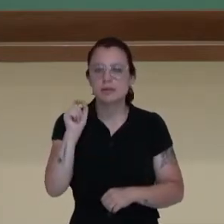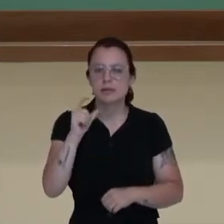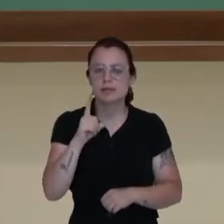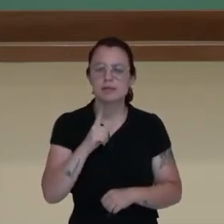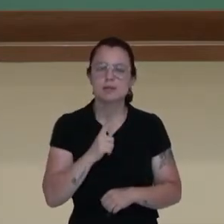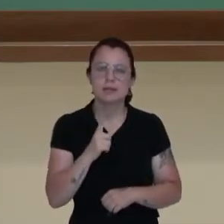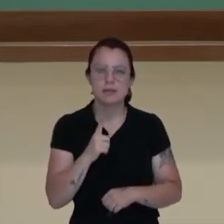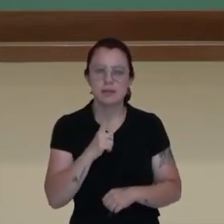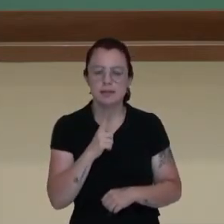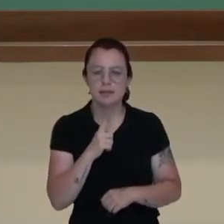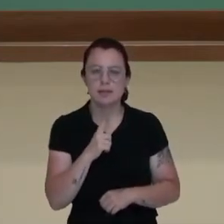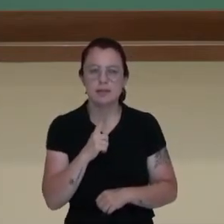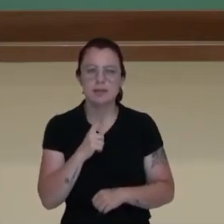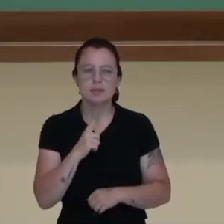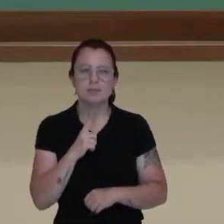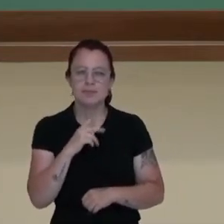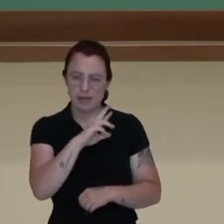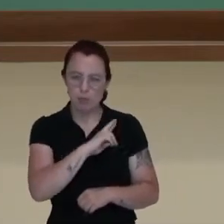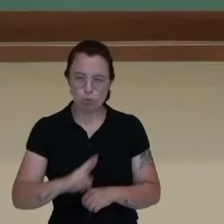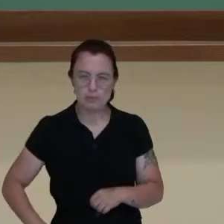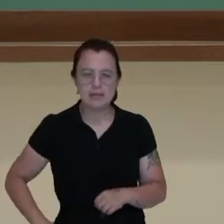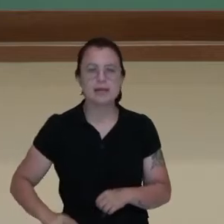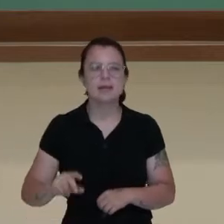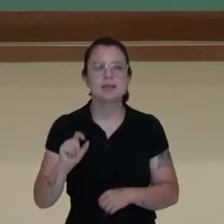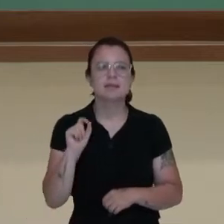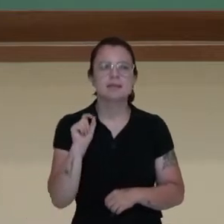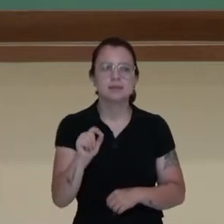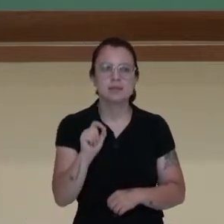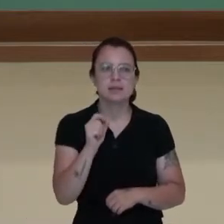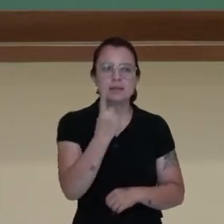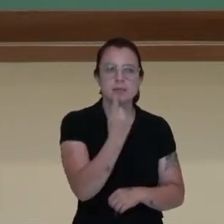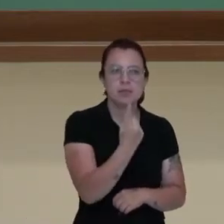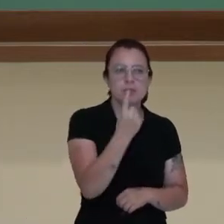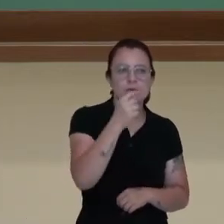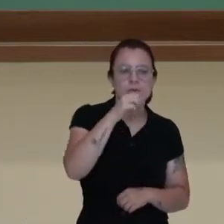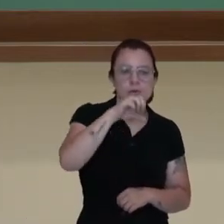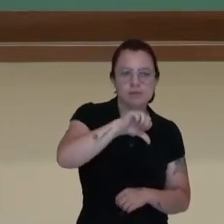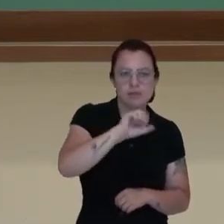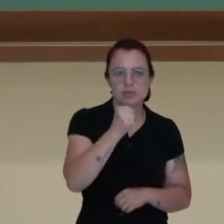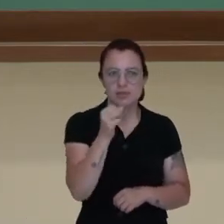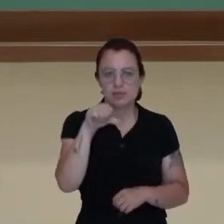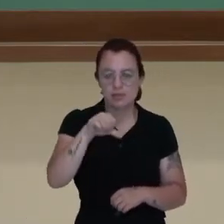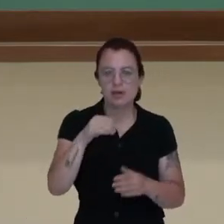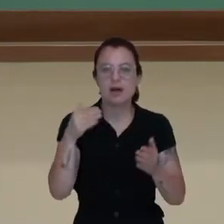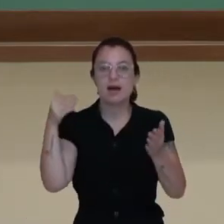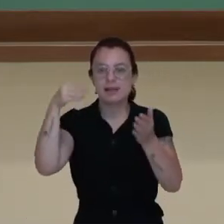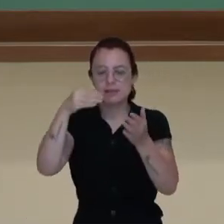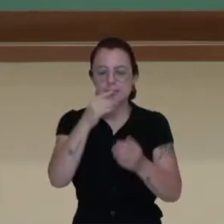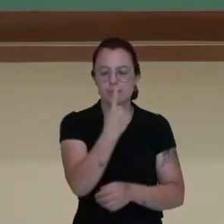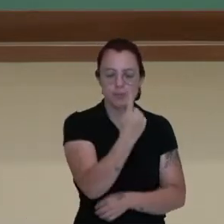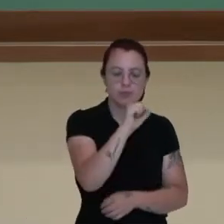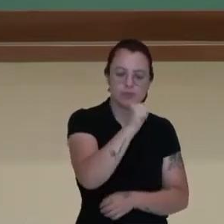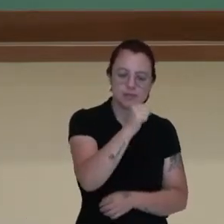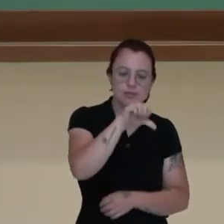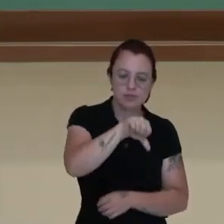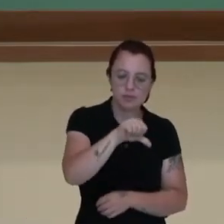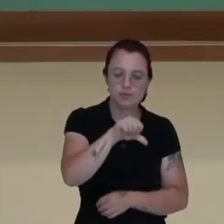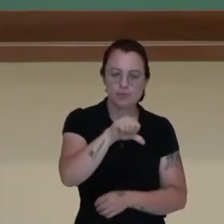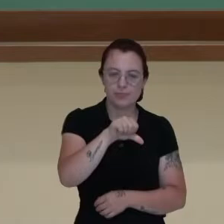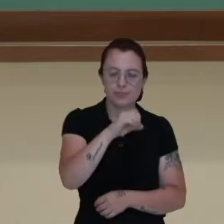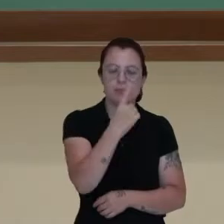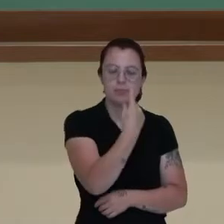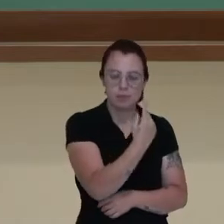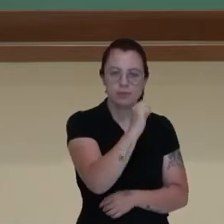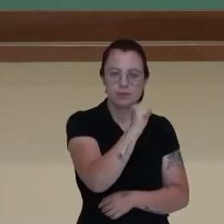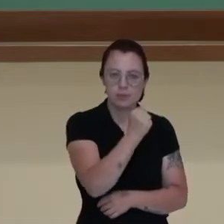de 1889 até 1930, ou seja, até essa revolução de 1930,